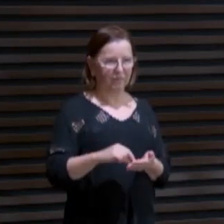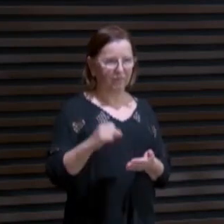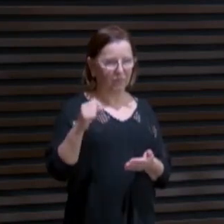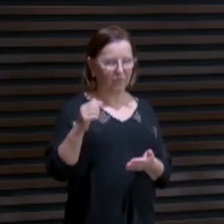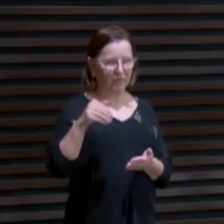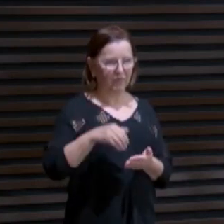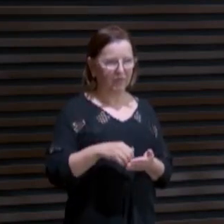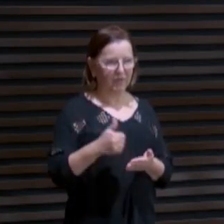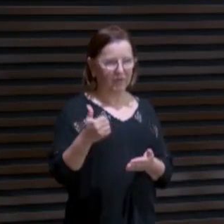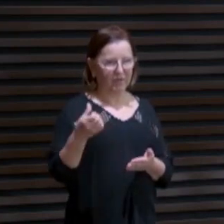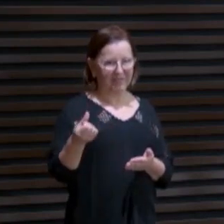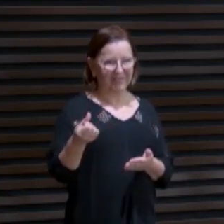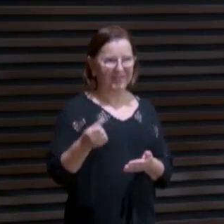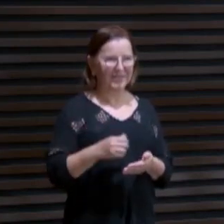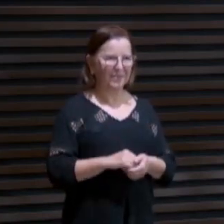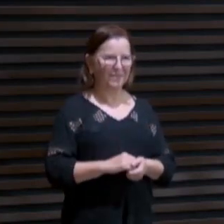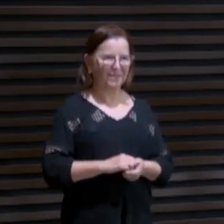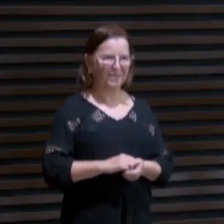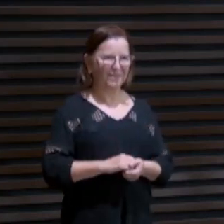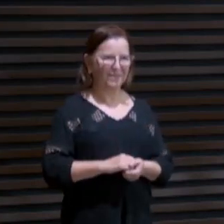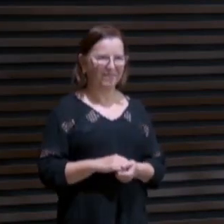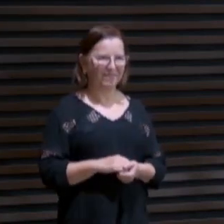8 a 16.